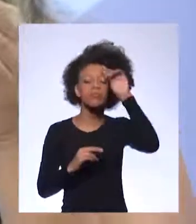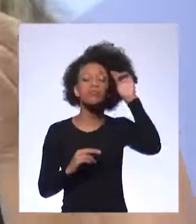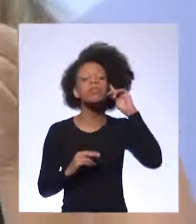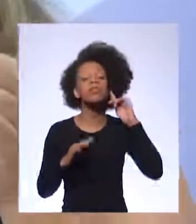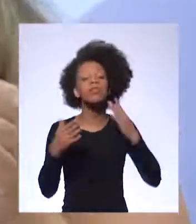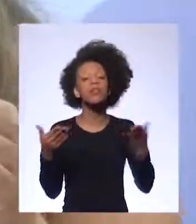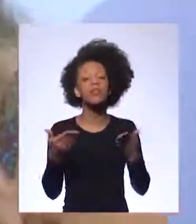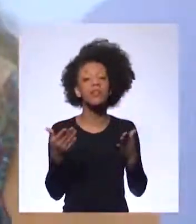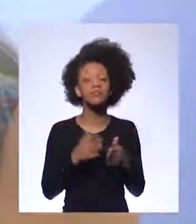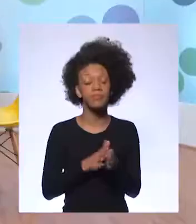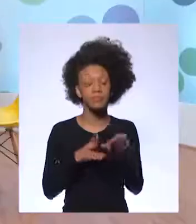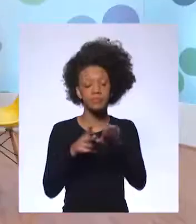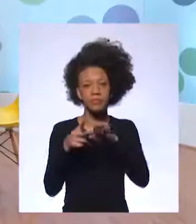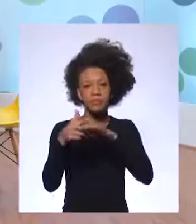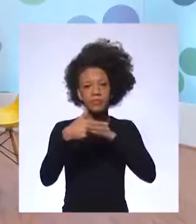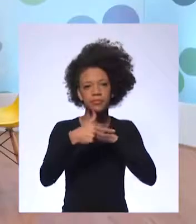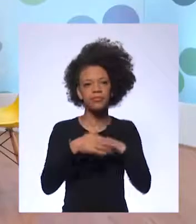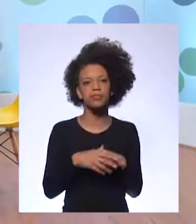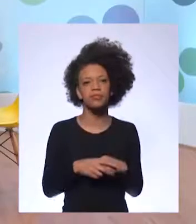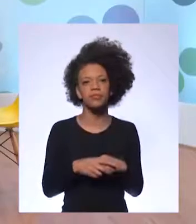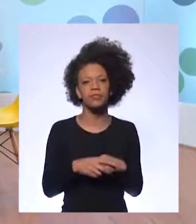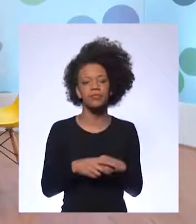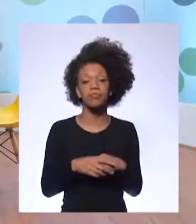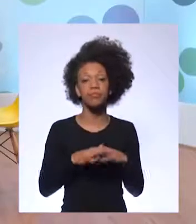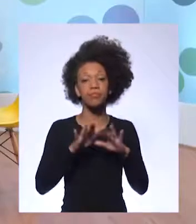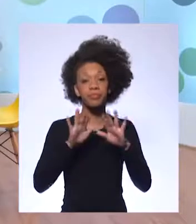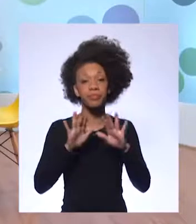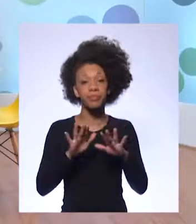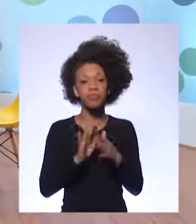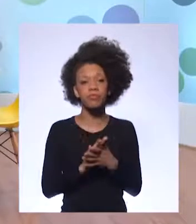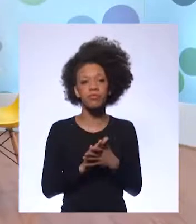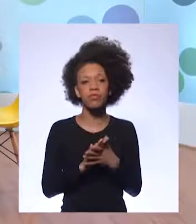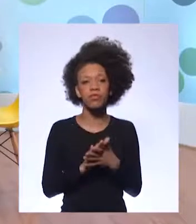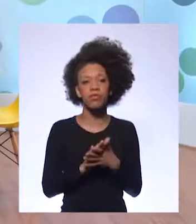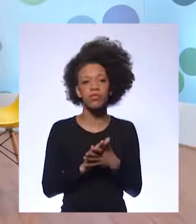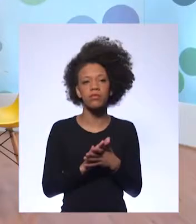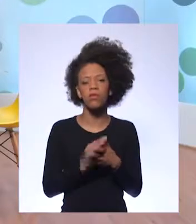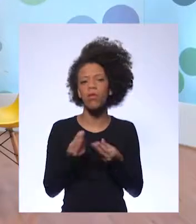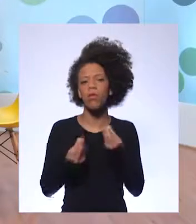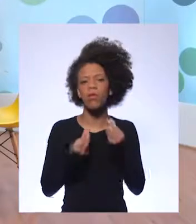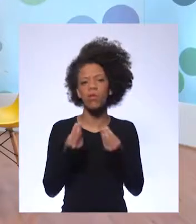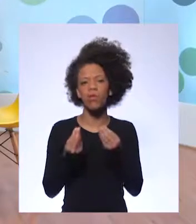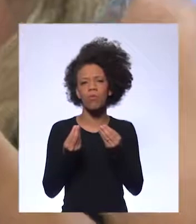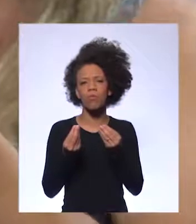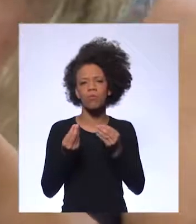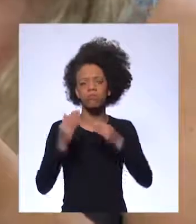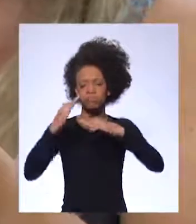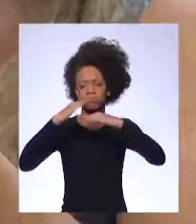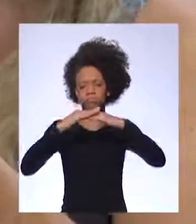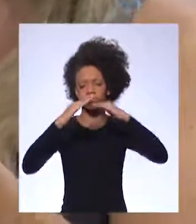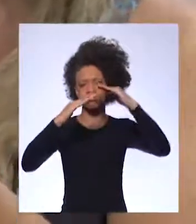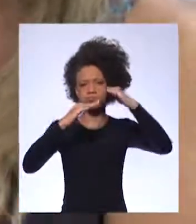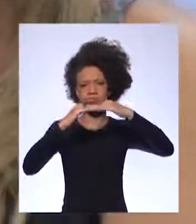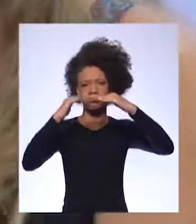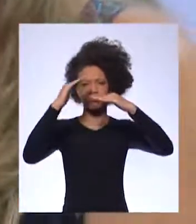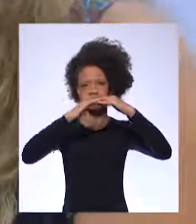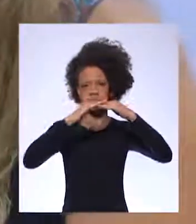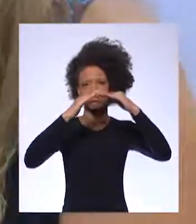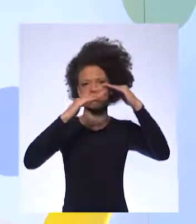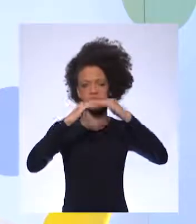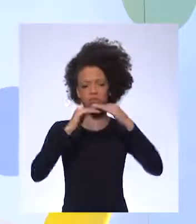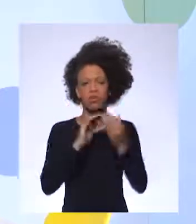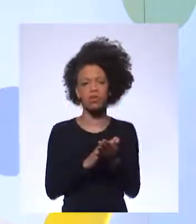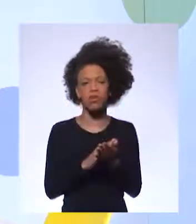tesoura tá tá vendo a caixinha de leite turma telhadinho como que a gente só quer papel também Você pinta o